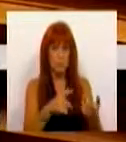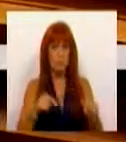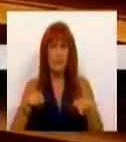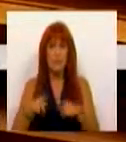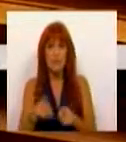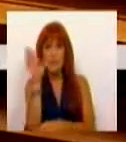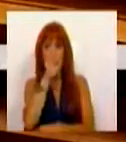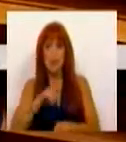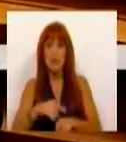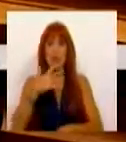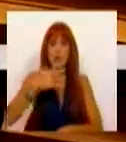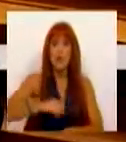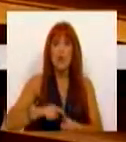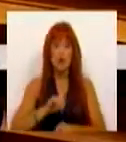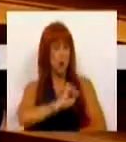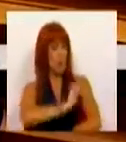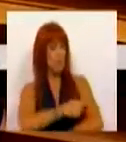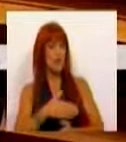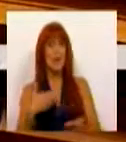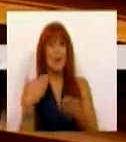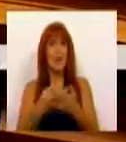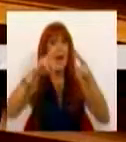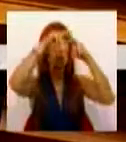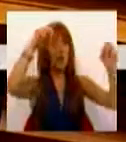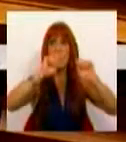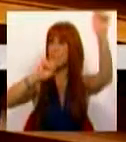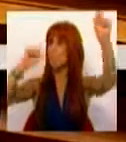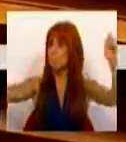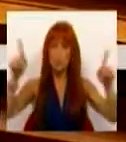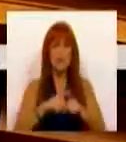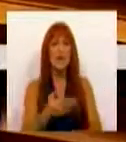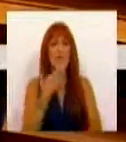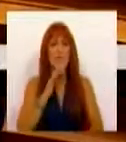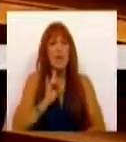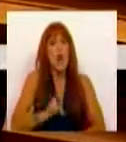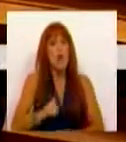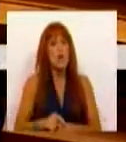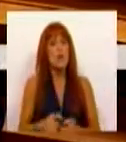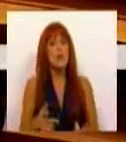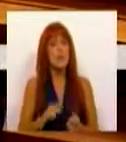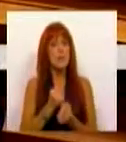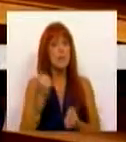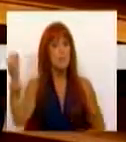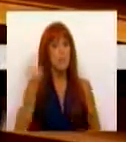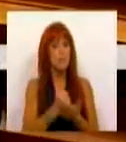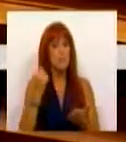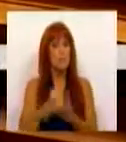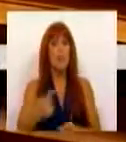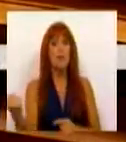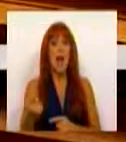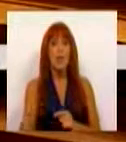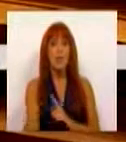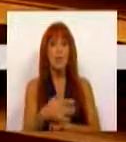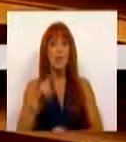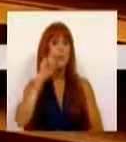que a implementação total das competências atribuídas aos municípios está dependente de credenciação pela Autoridade